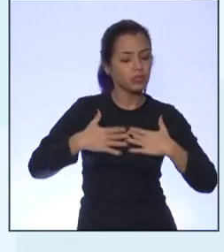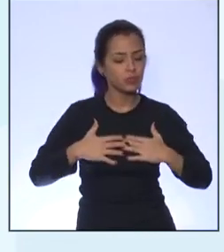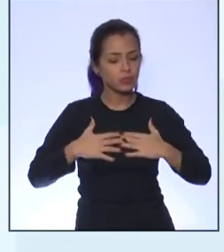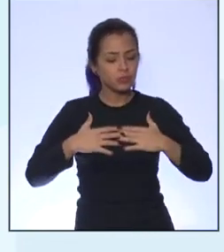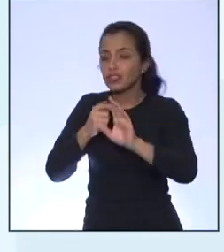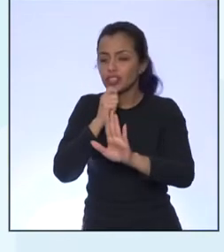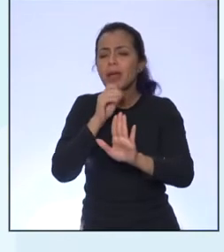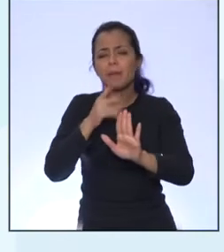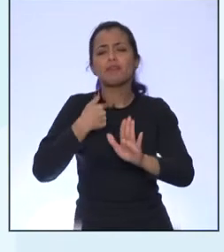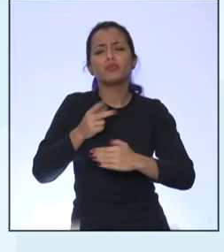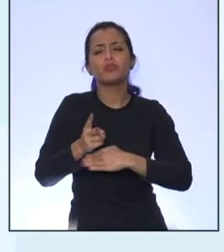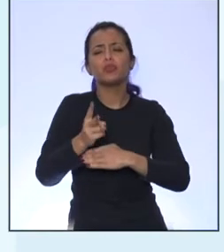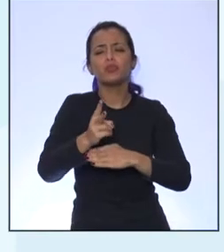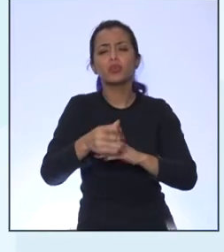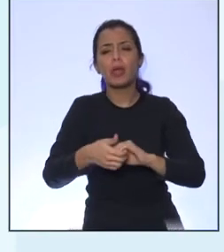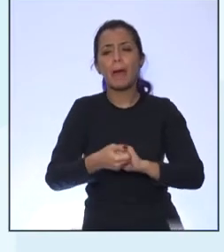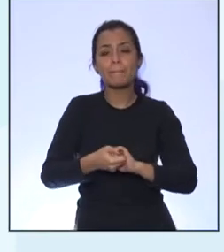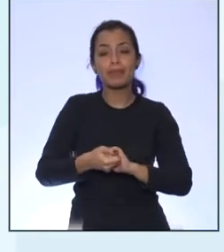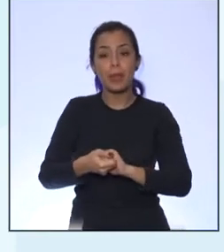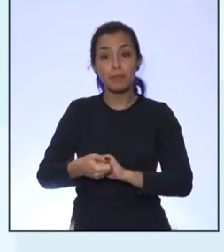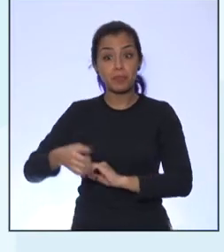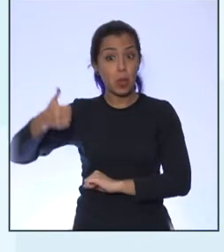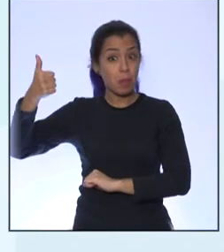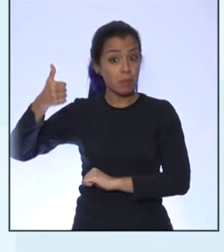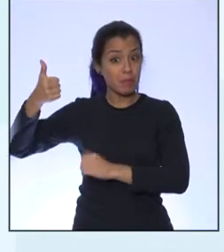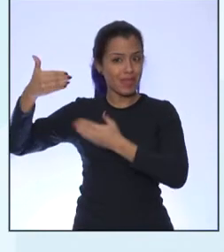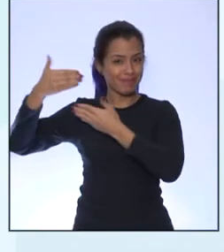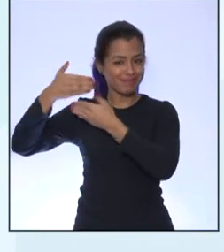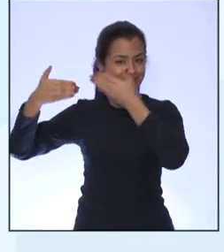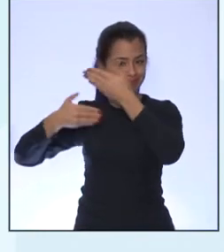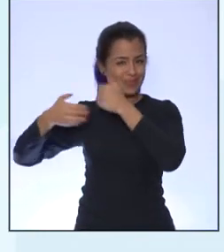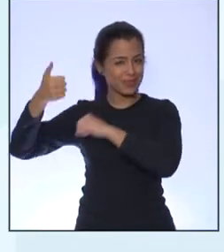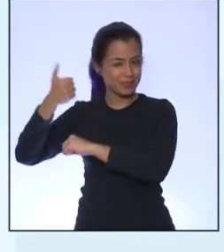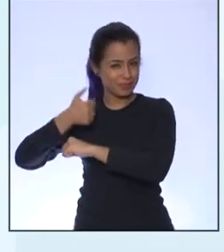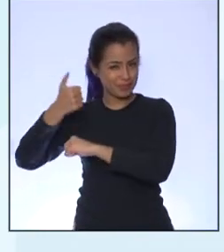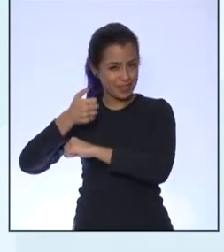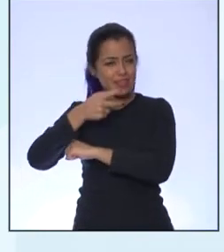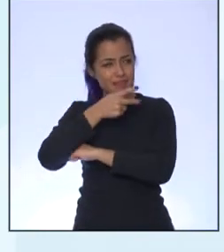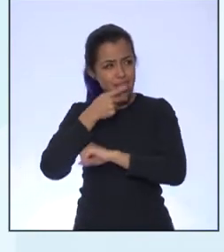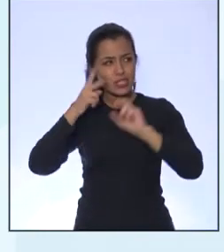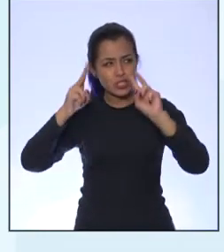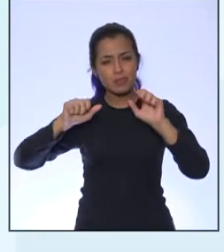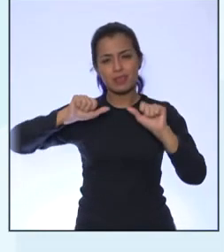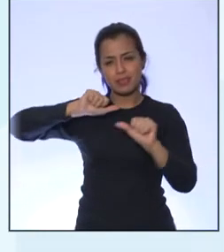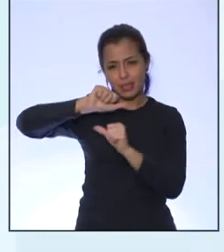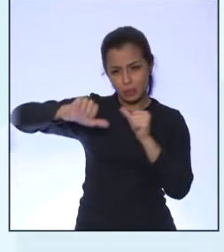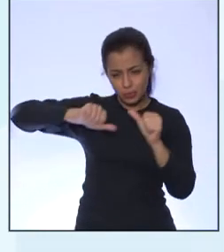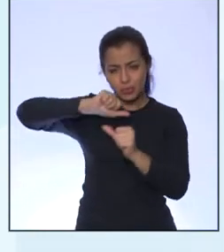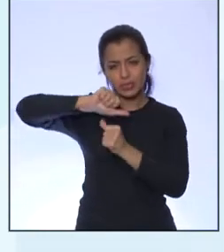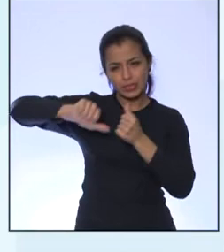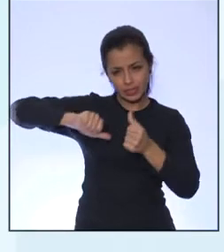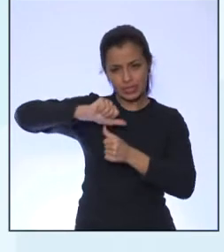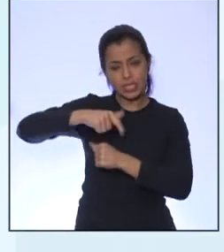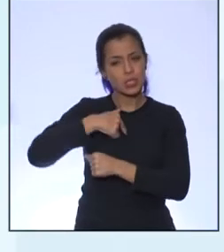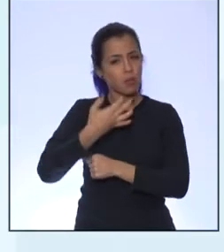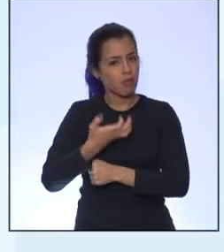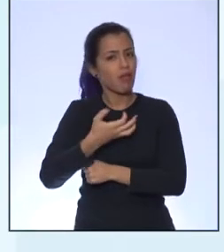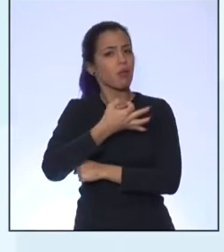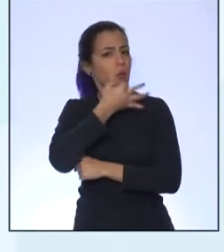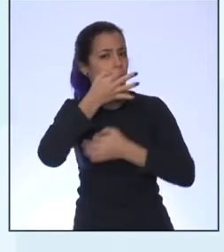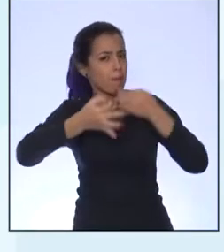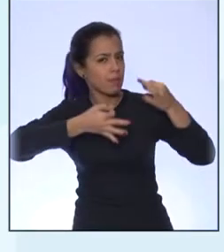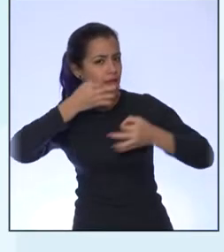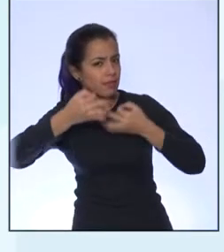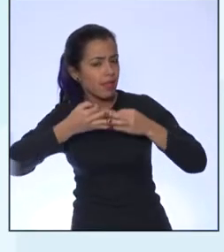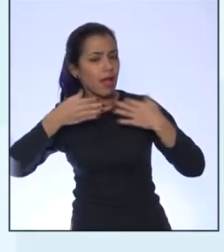ambiente. Então, o primeiro deles é exatamente essa questão das mudanças estruturais. Eu queria fazer esse comentário de que o